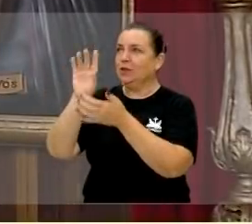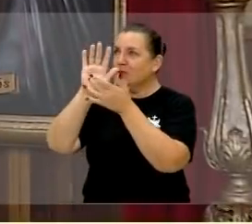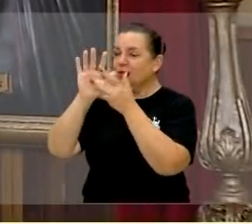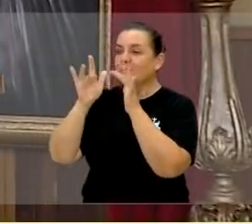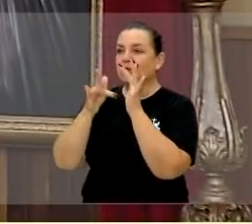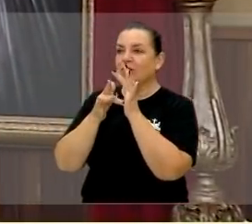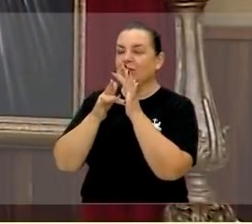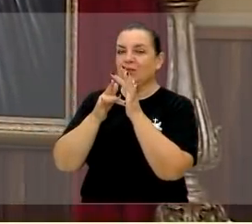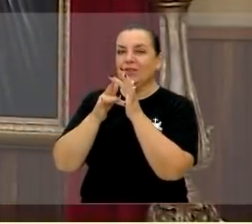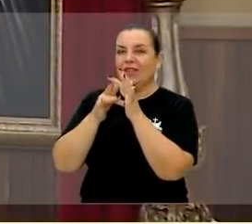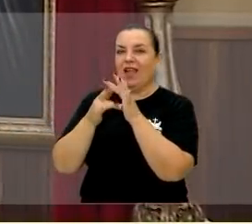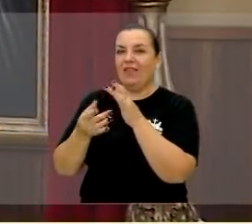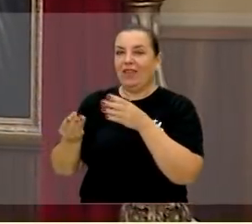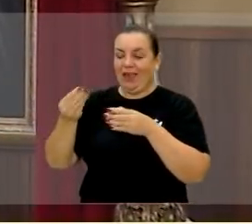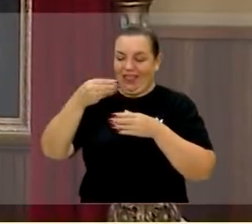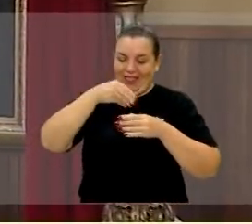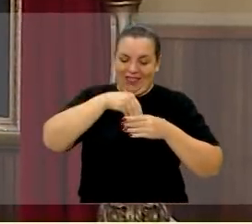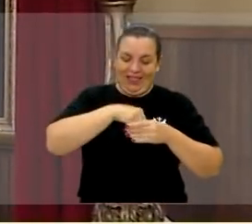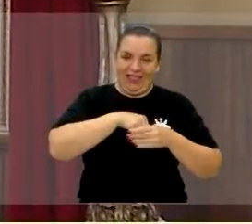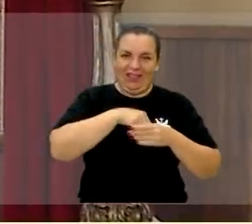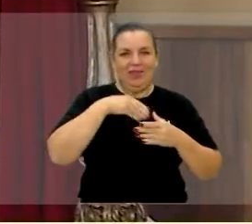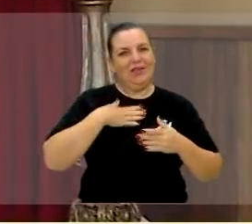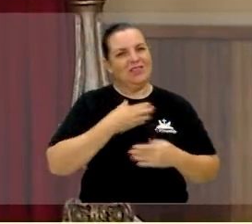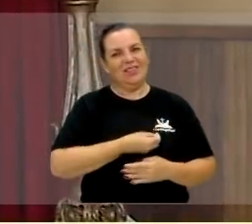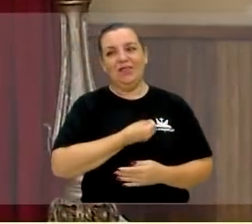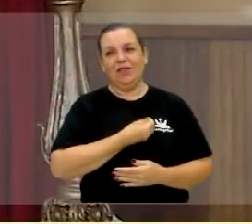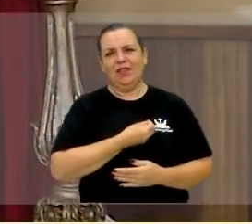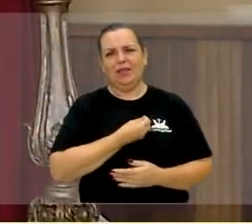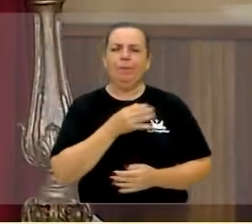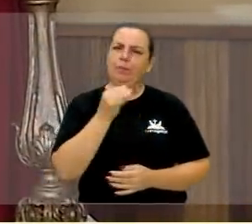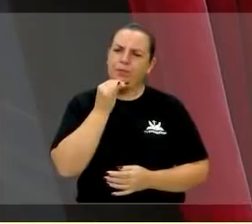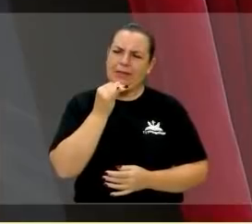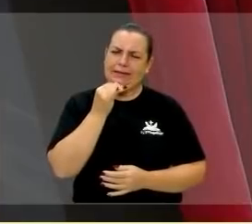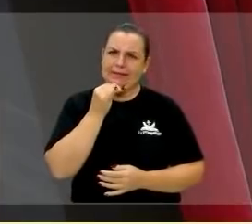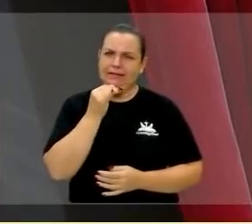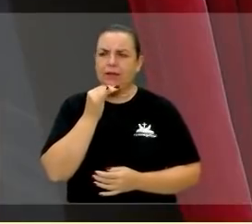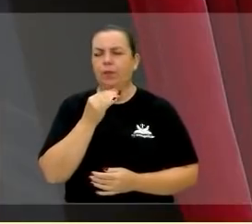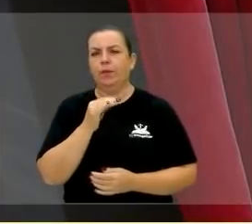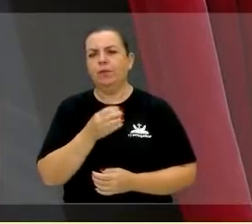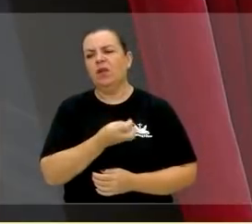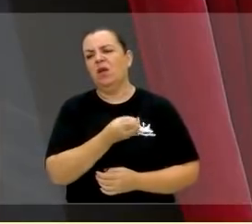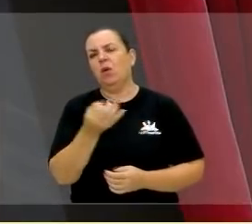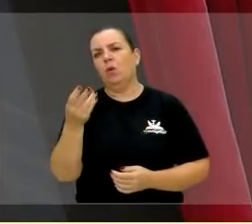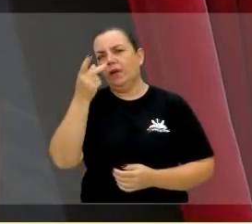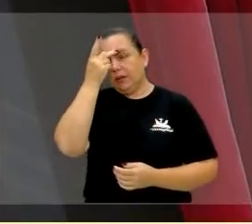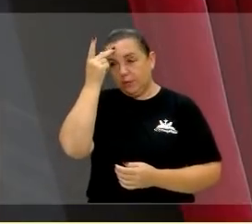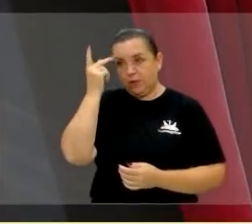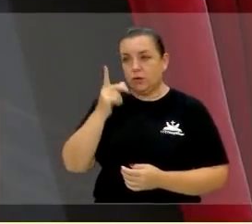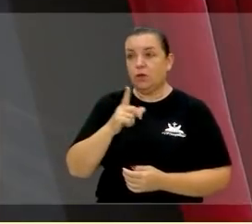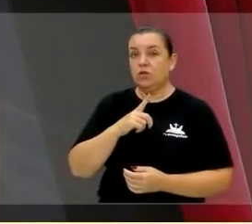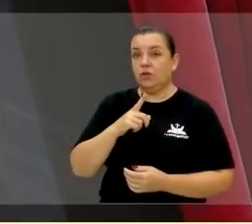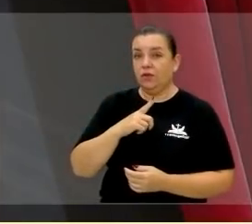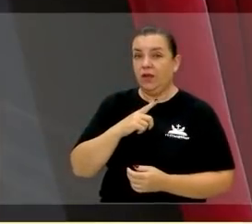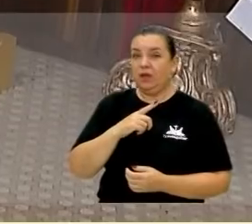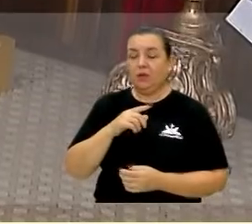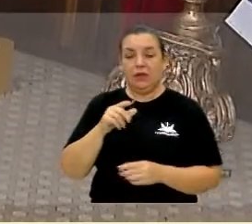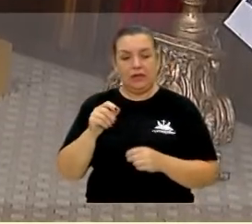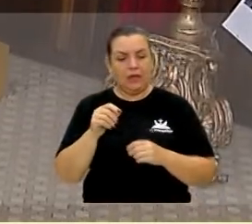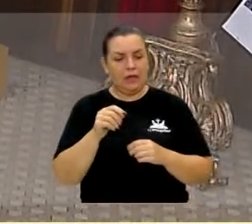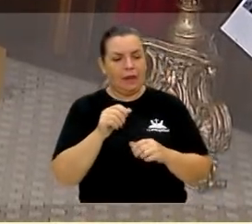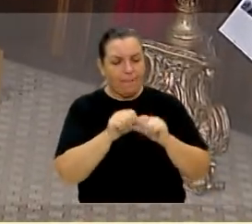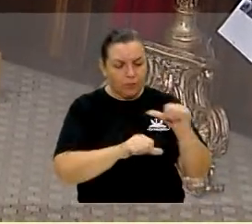passa a fazer parte da nossa vida. Por exemplo, quantas pessoas não tiveram que mexer no horário de